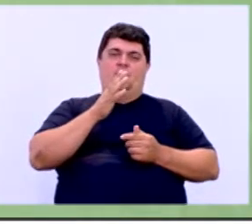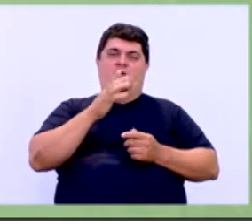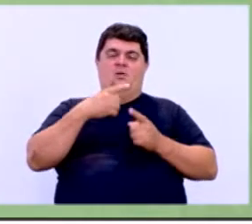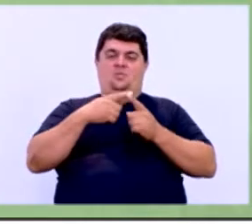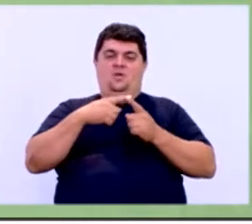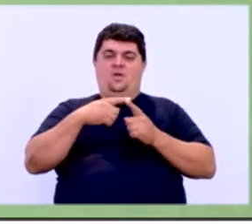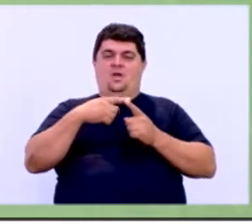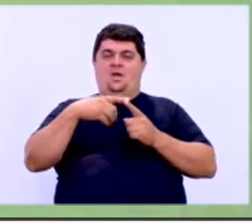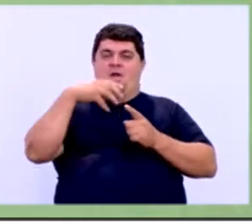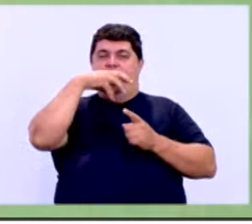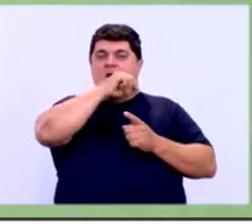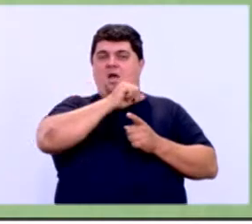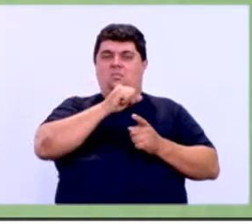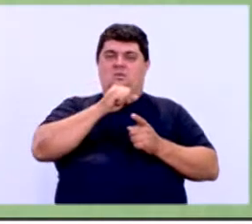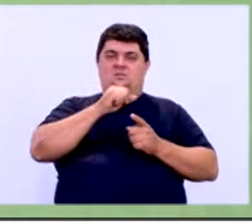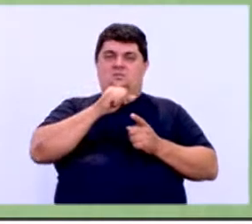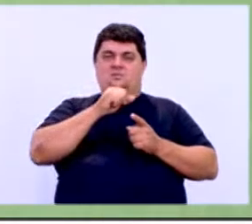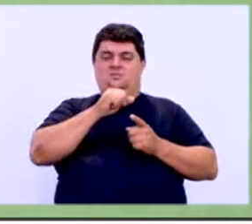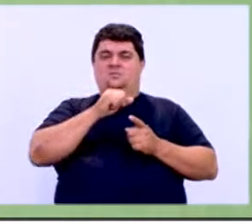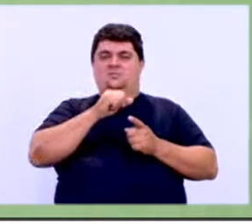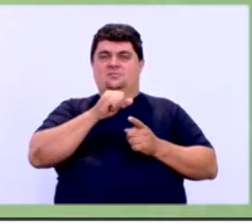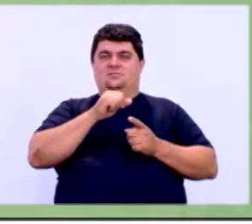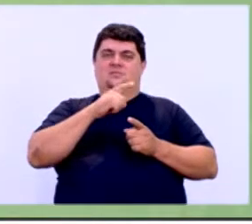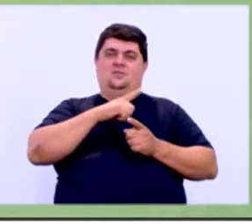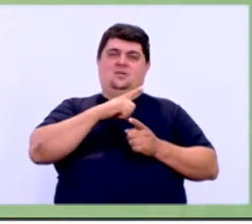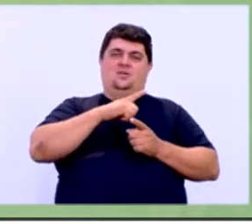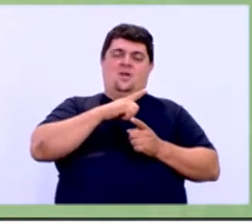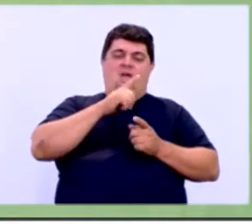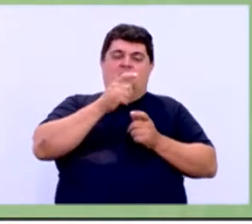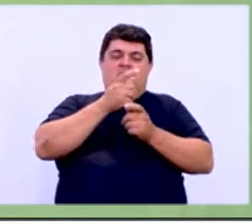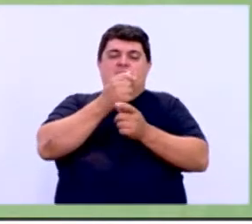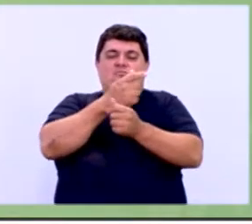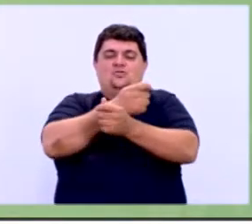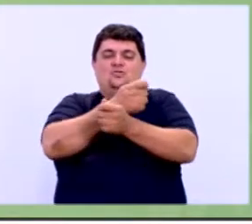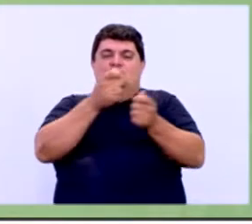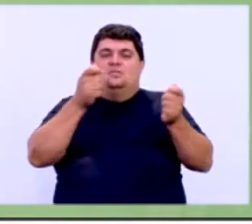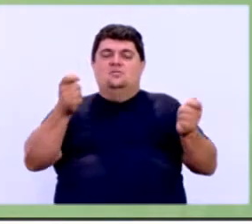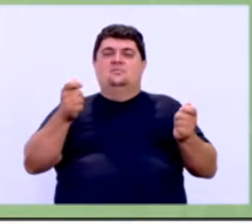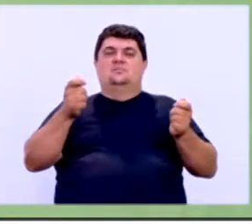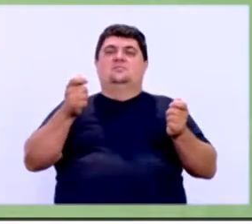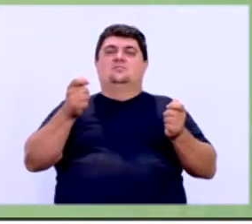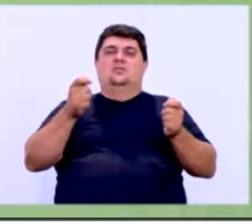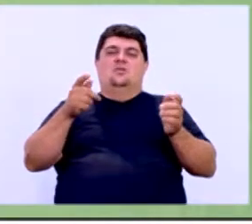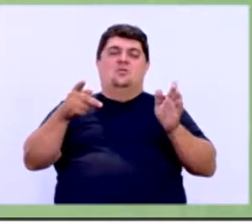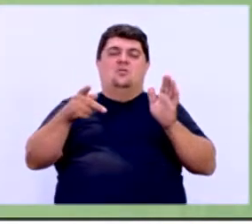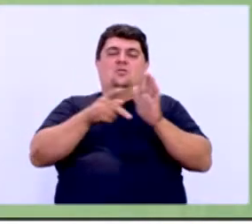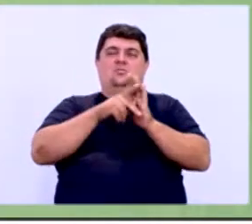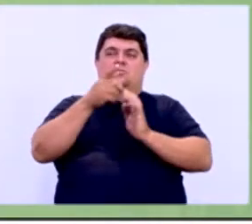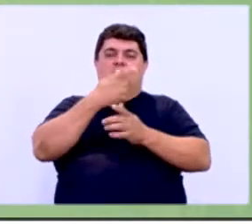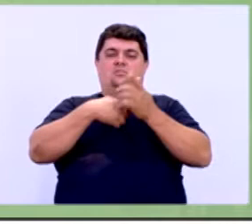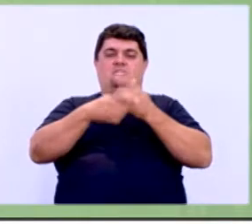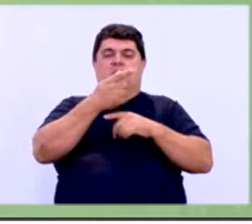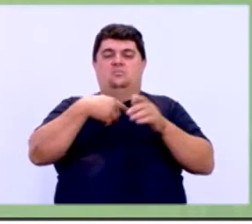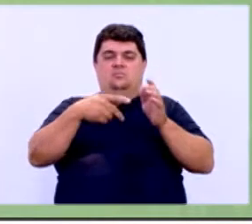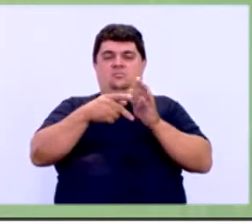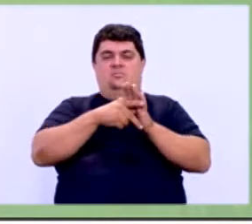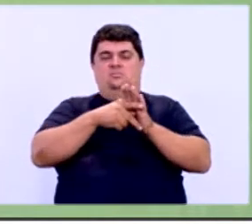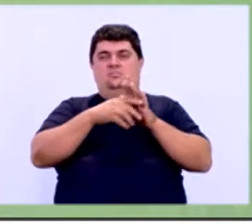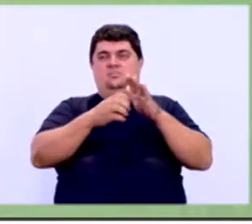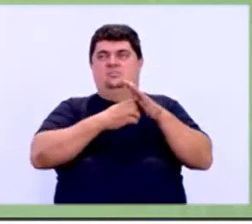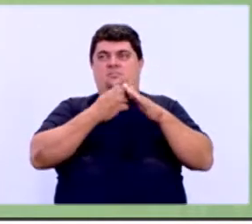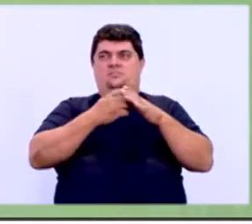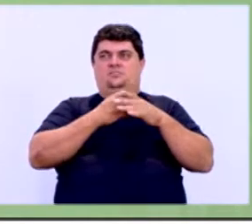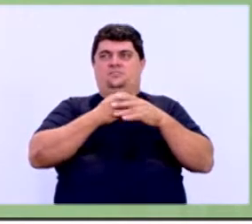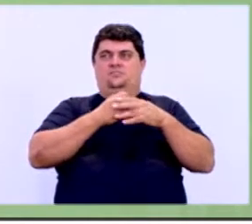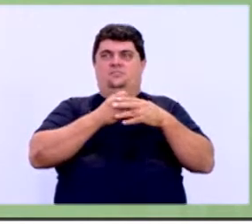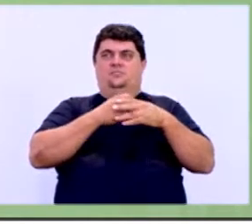e médio prazo, né? É o dinheiro gasto na gestão da empresa. Olha só o